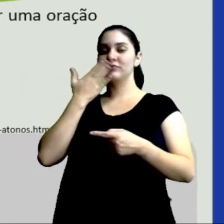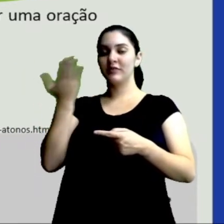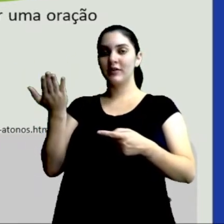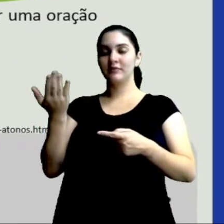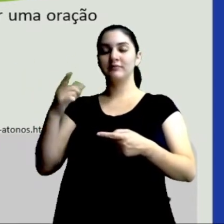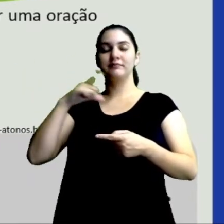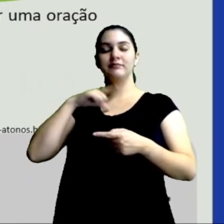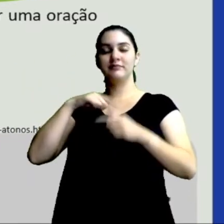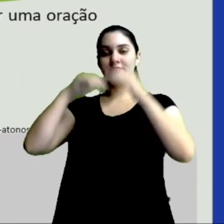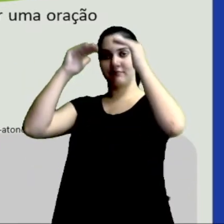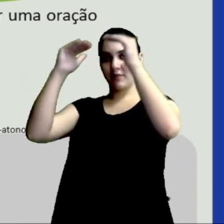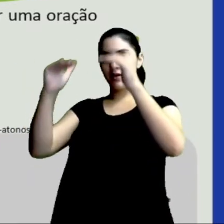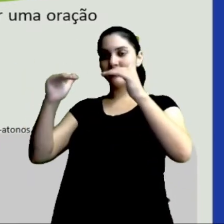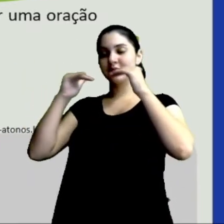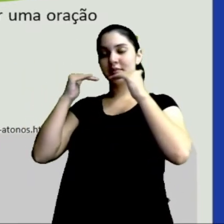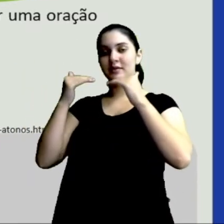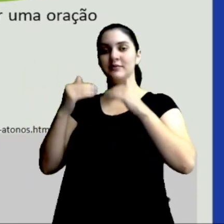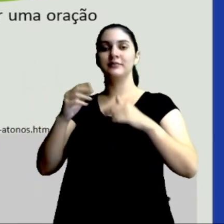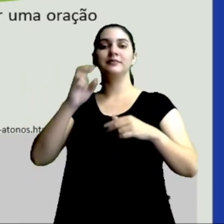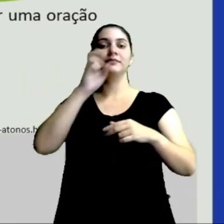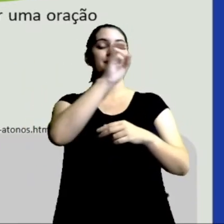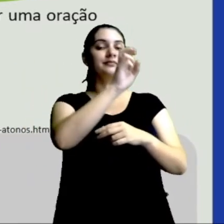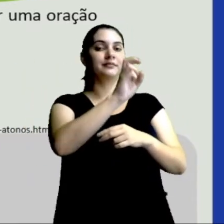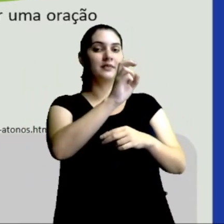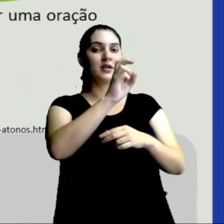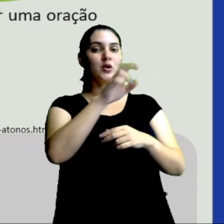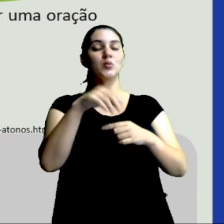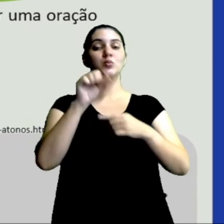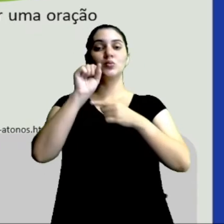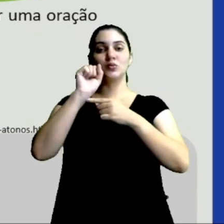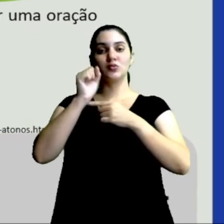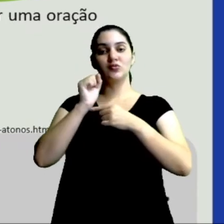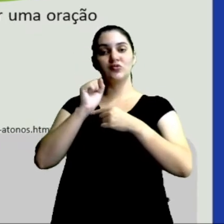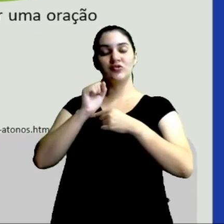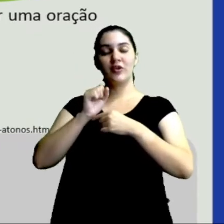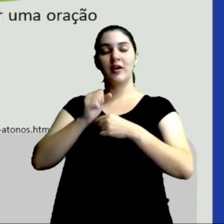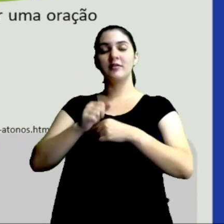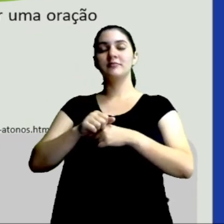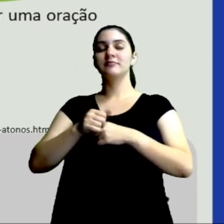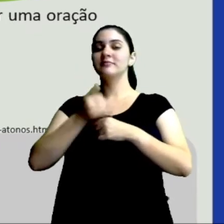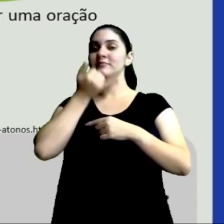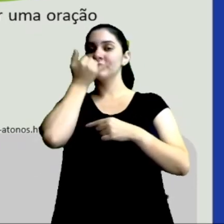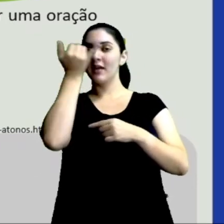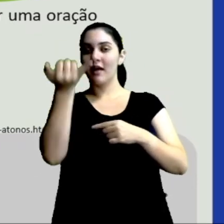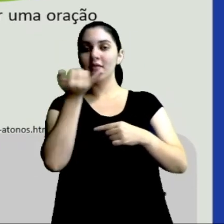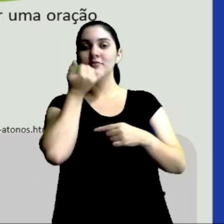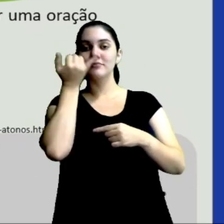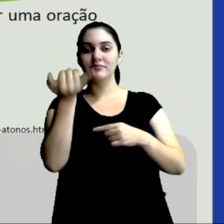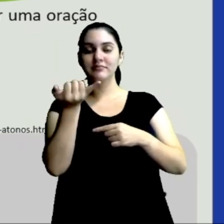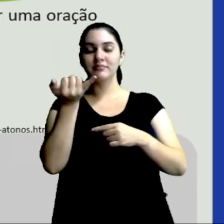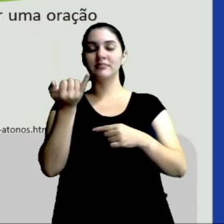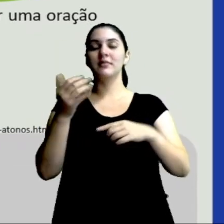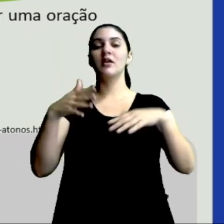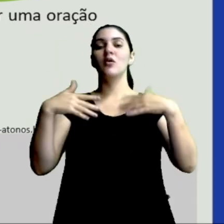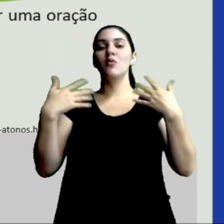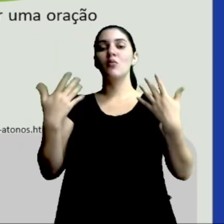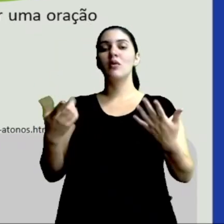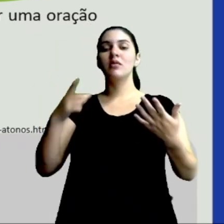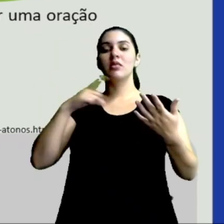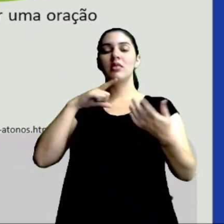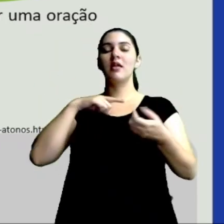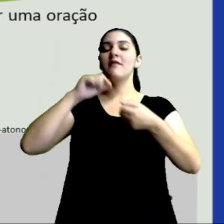respeito. Quinto, sujeito acusativo, outra função aí, a última, né? Quando o complemento de